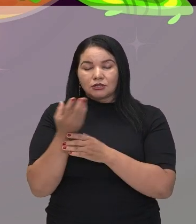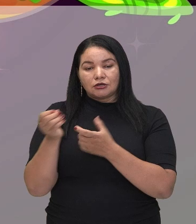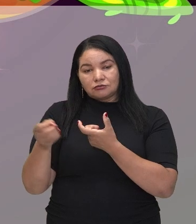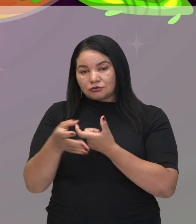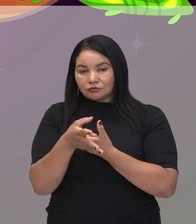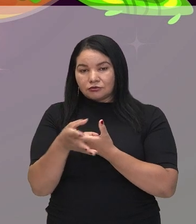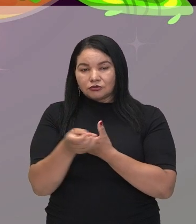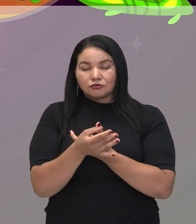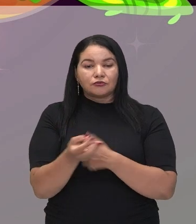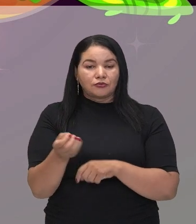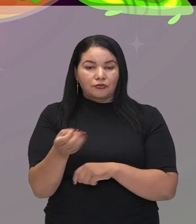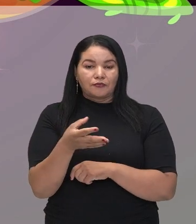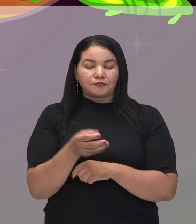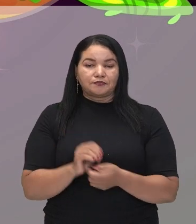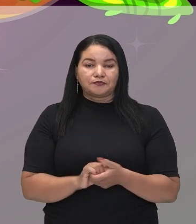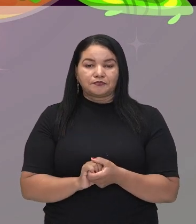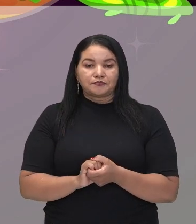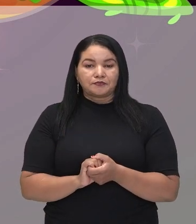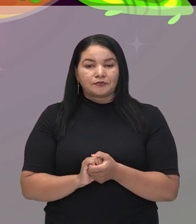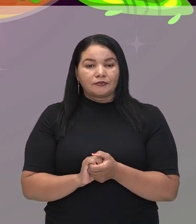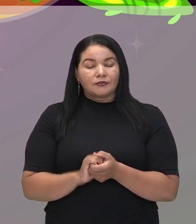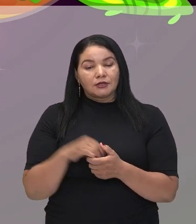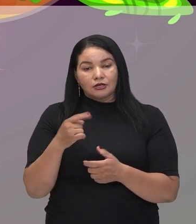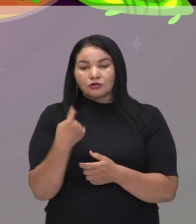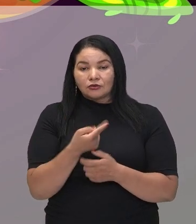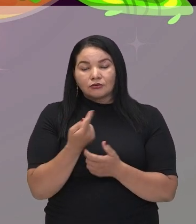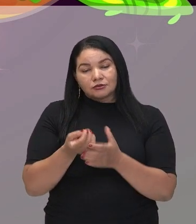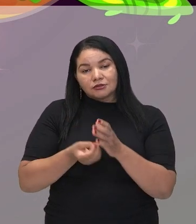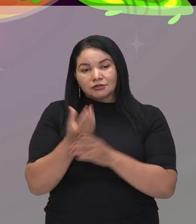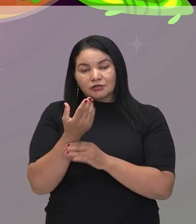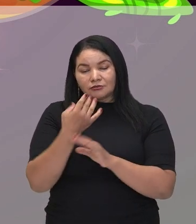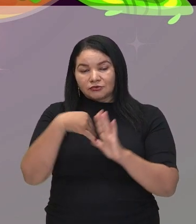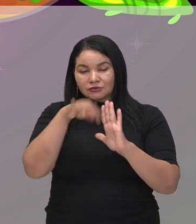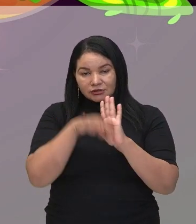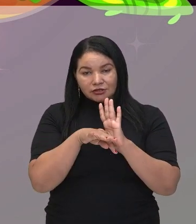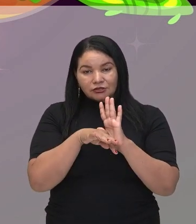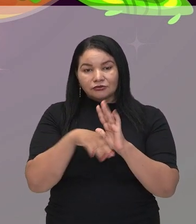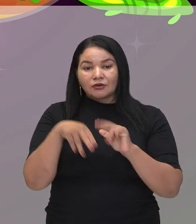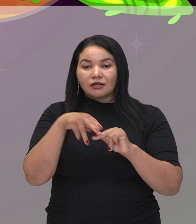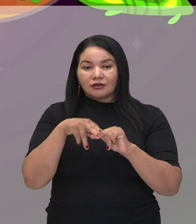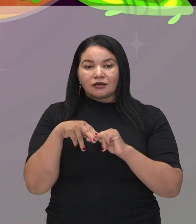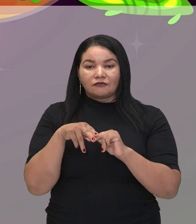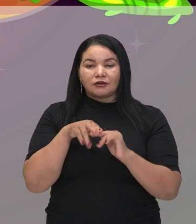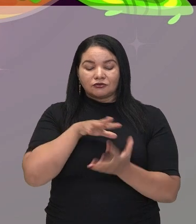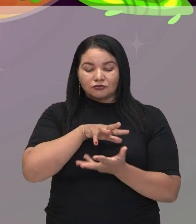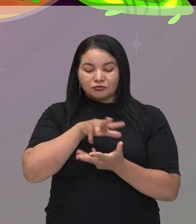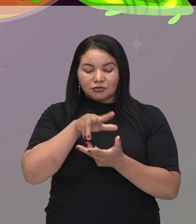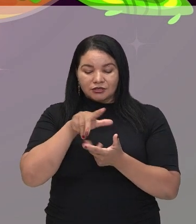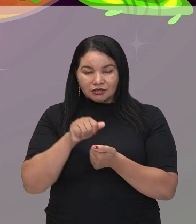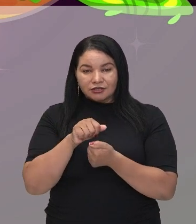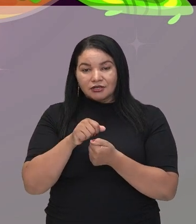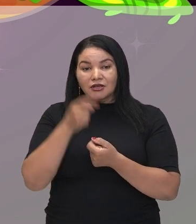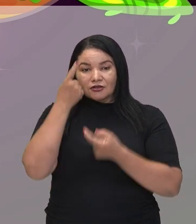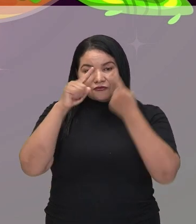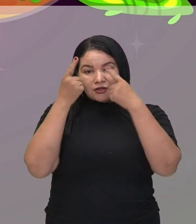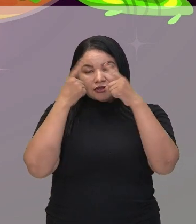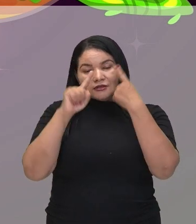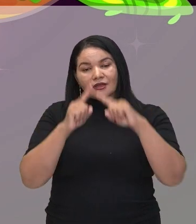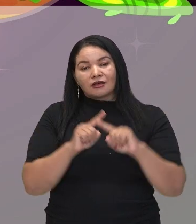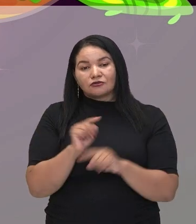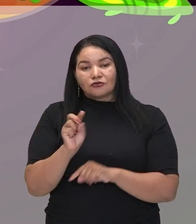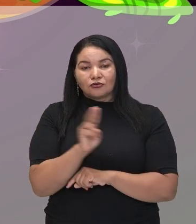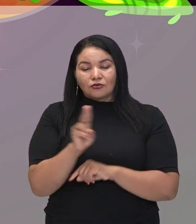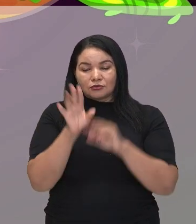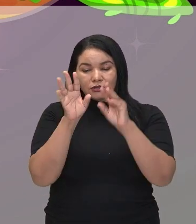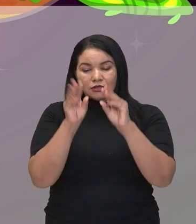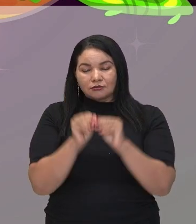novas palavras. Assim como nós criamos esse texto através ali de um planeta fictício chamado Abrevo,